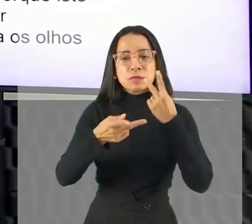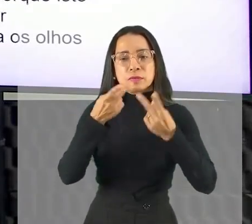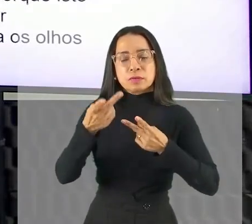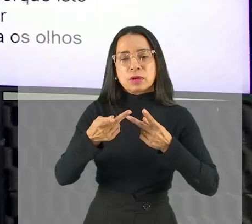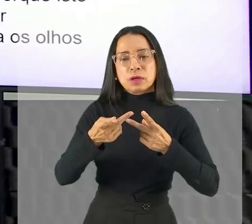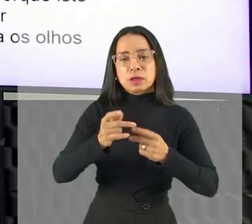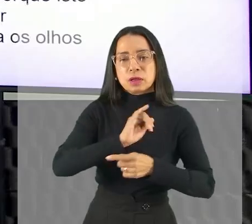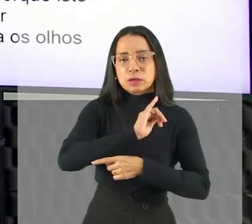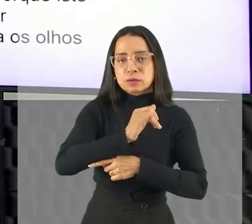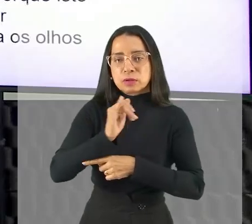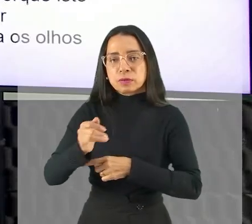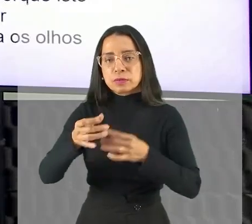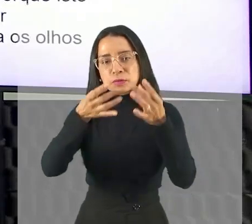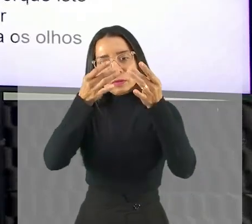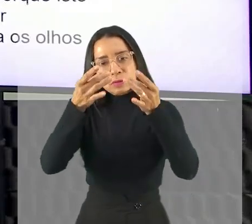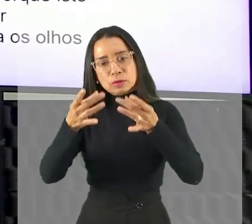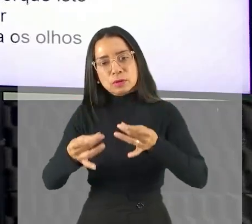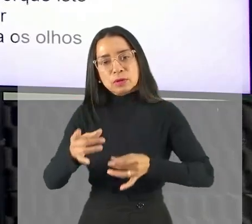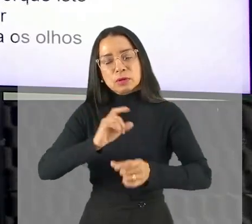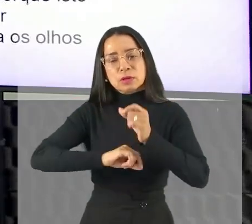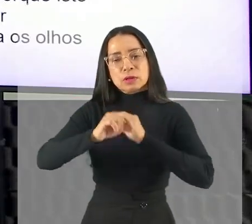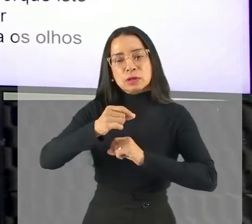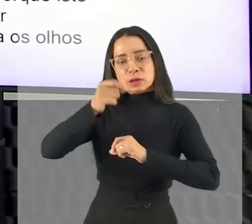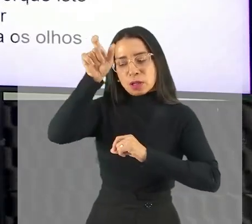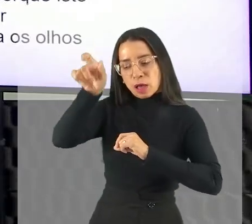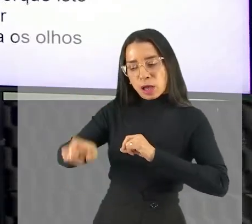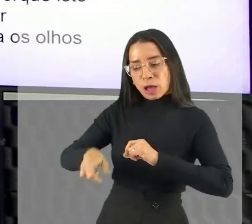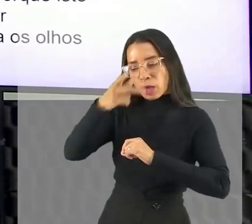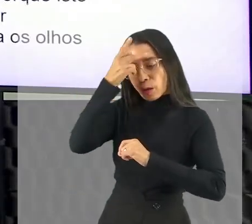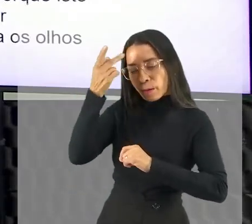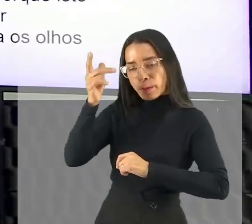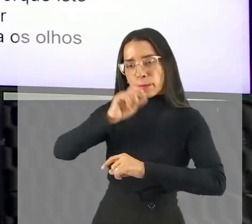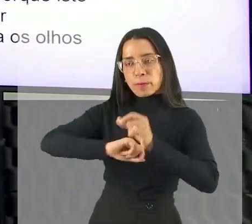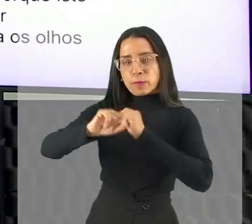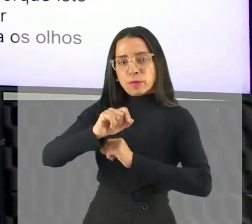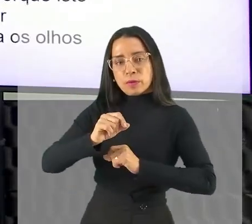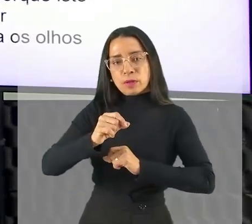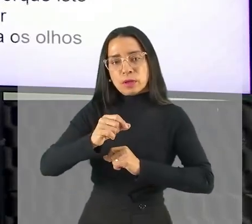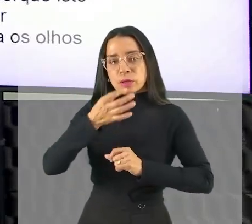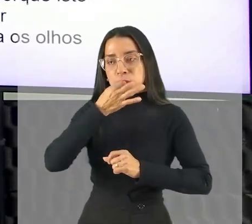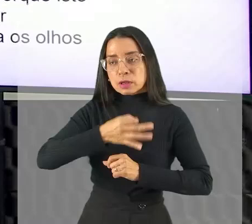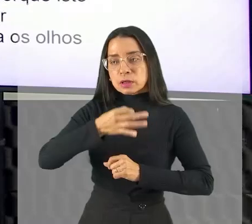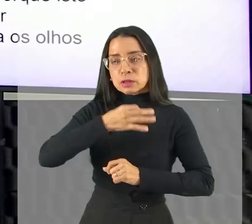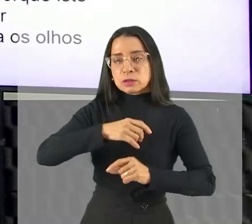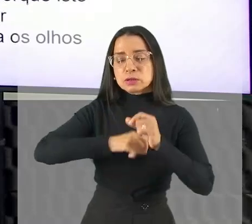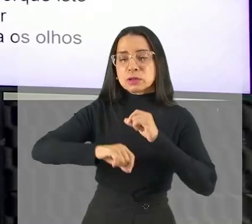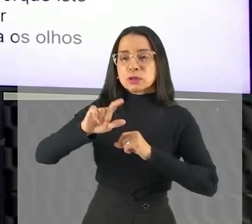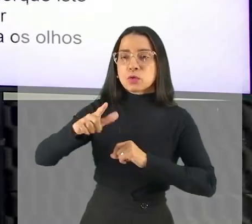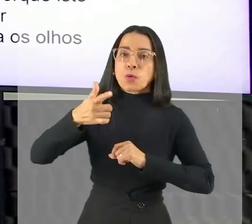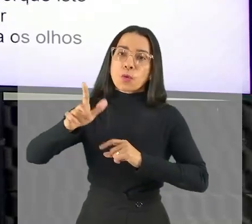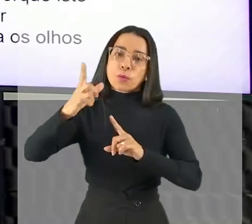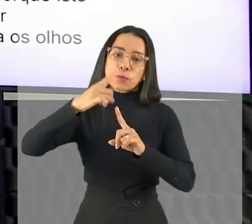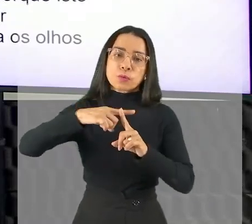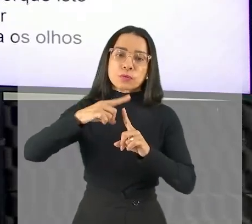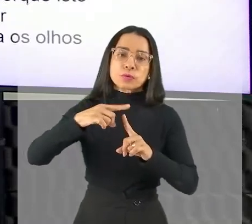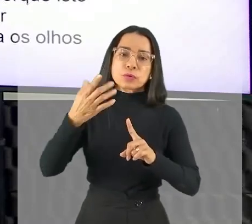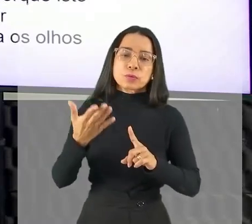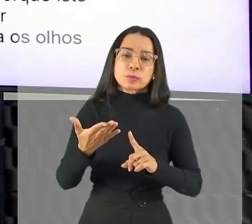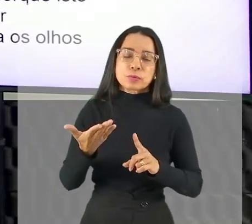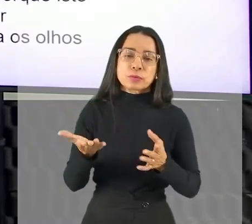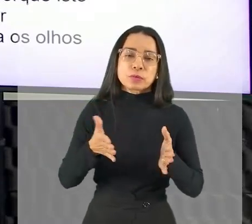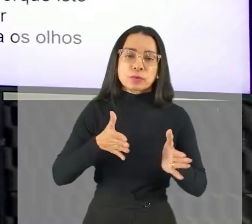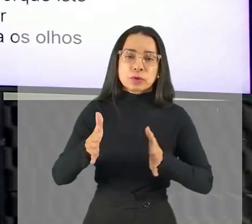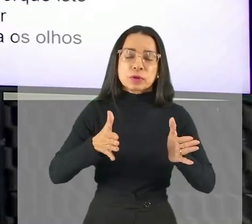narrador vem descrever a personagem fazendo uma crítica sutil a um outro estilo da época, o romantismo. Então,